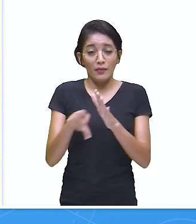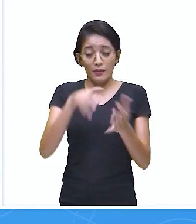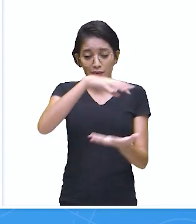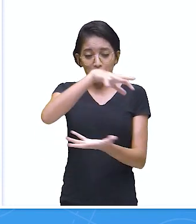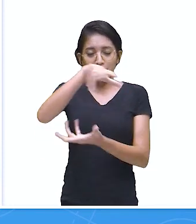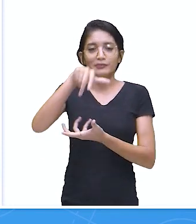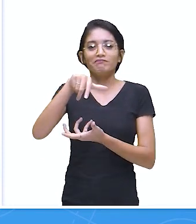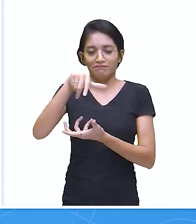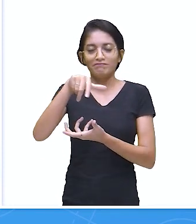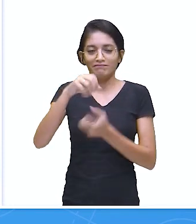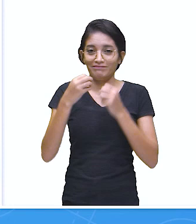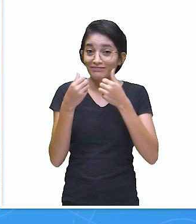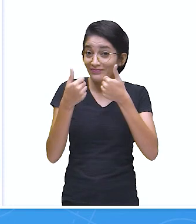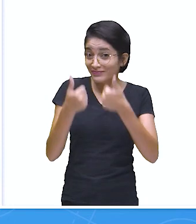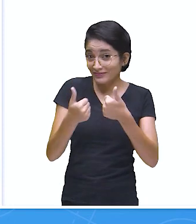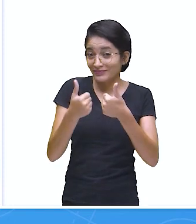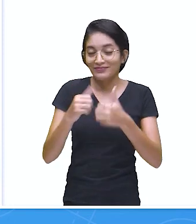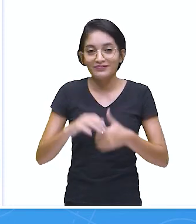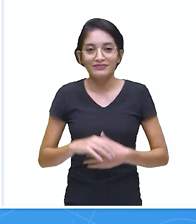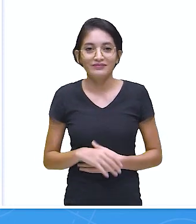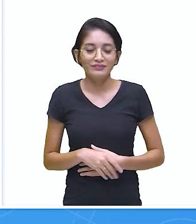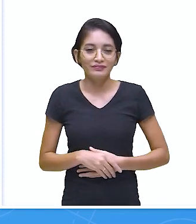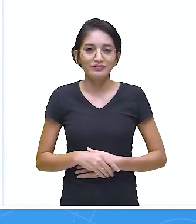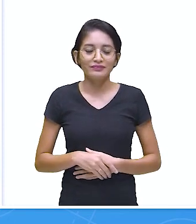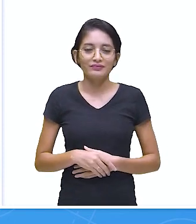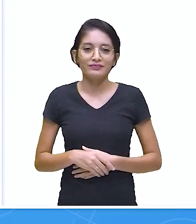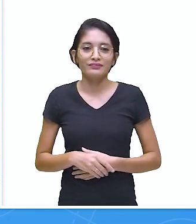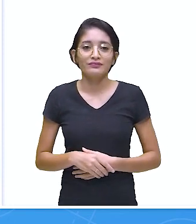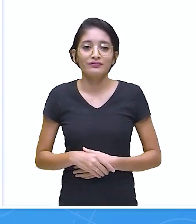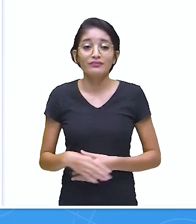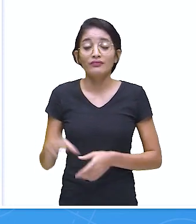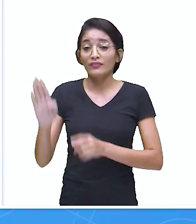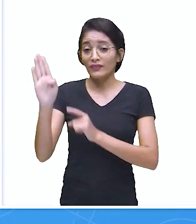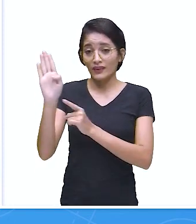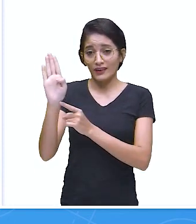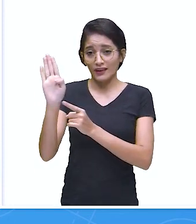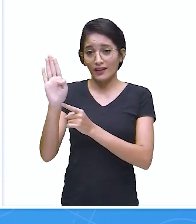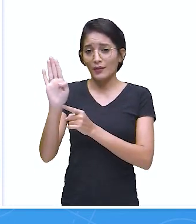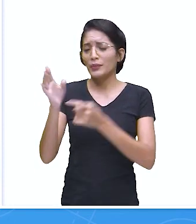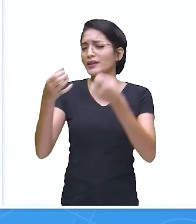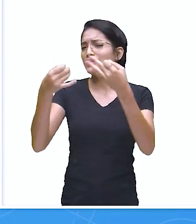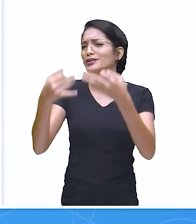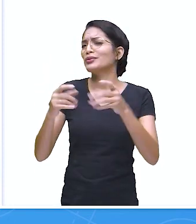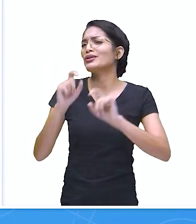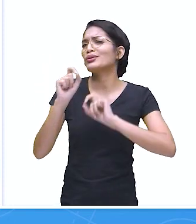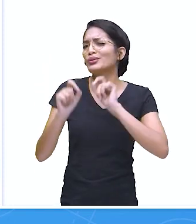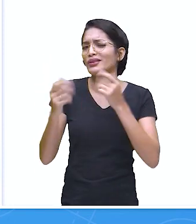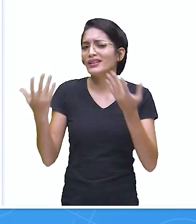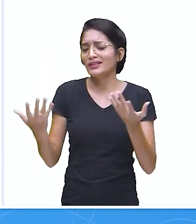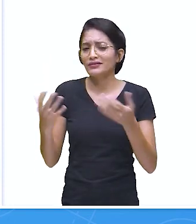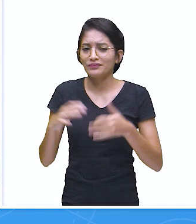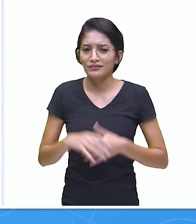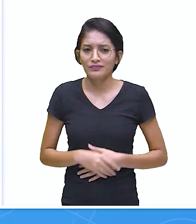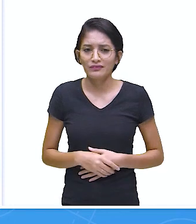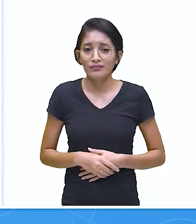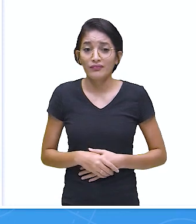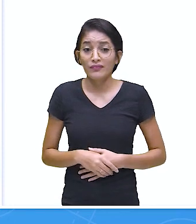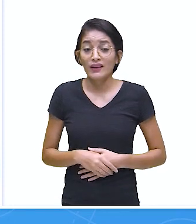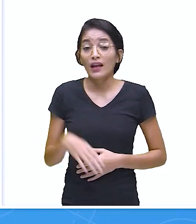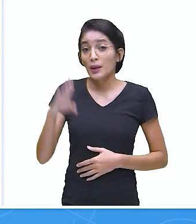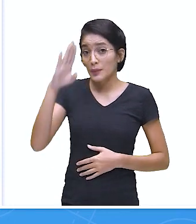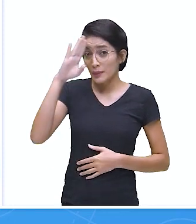Terra. Muito bem, muito bem, muito bem. E a B diz assim, ó, qual a